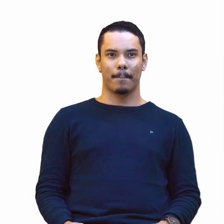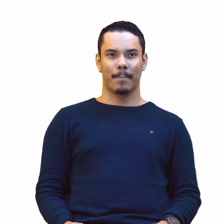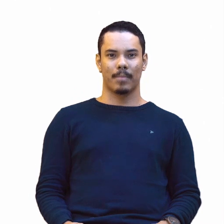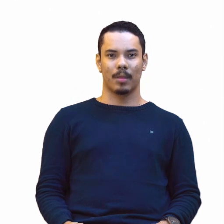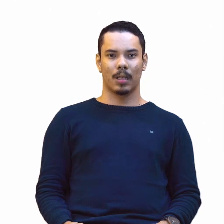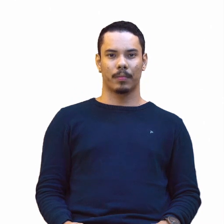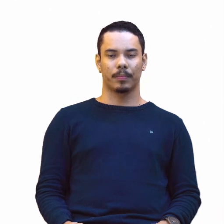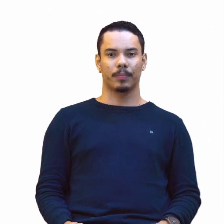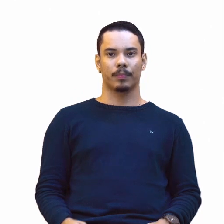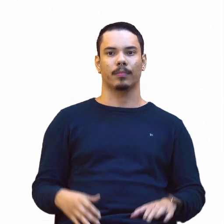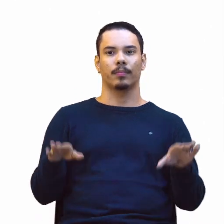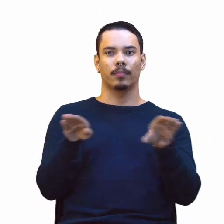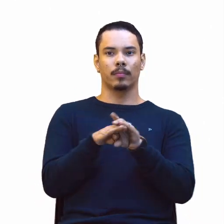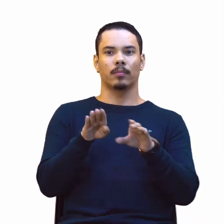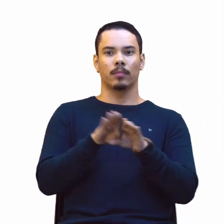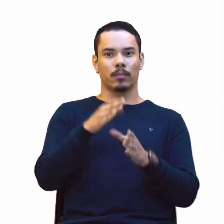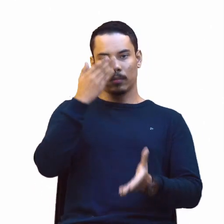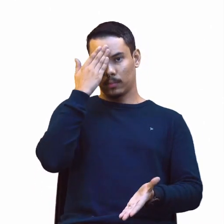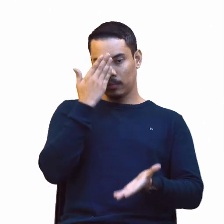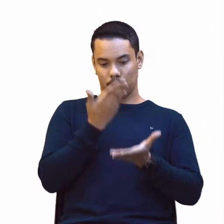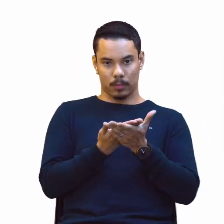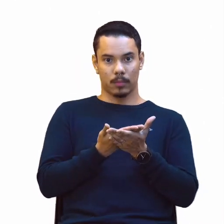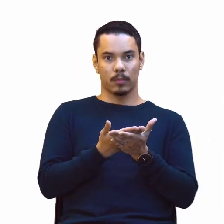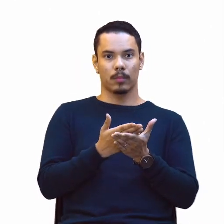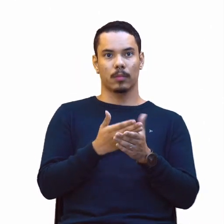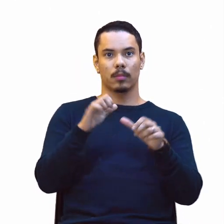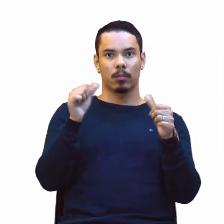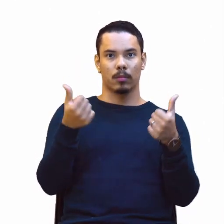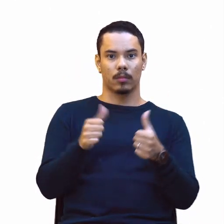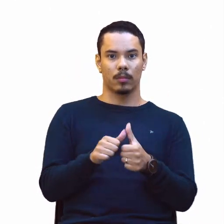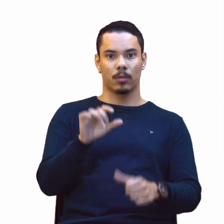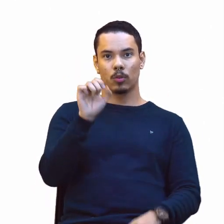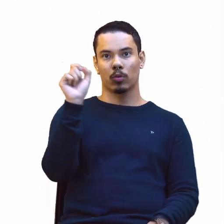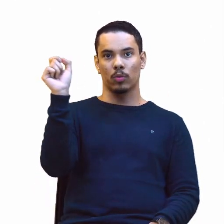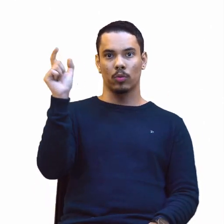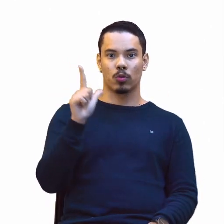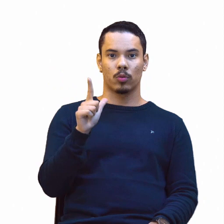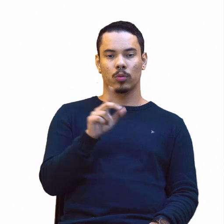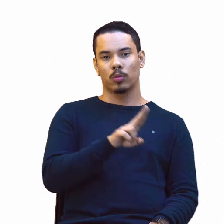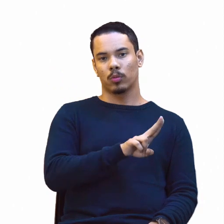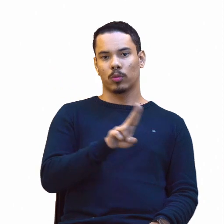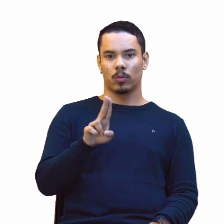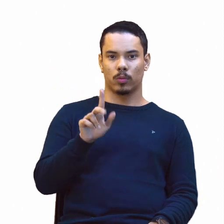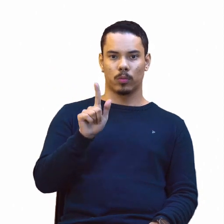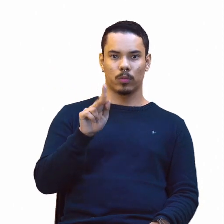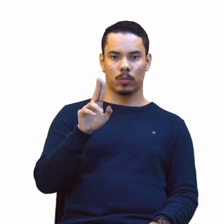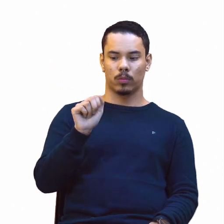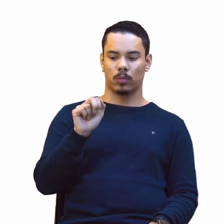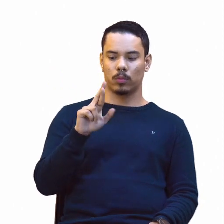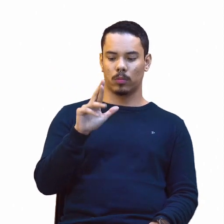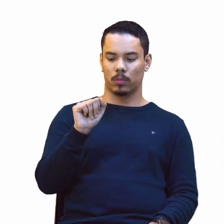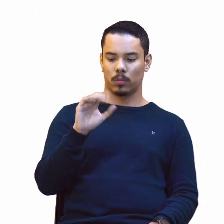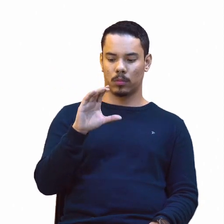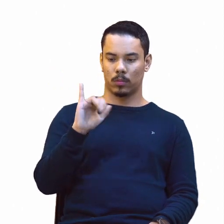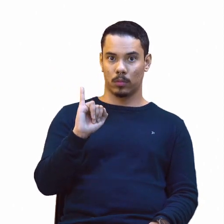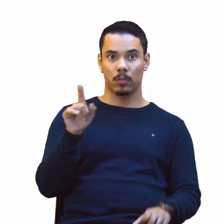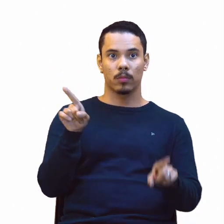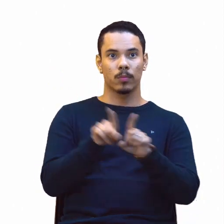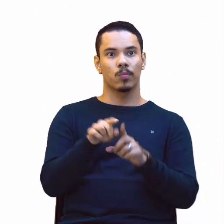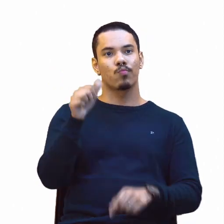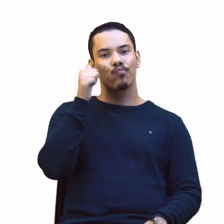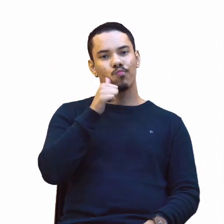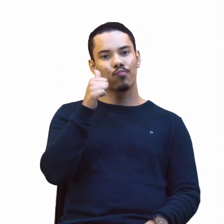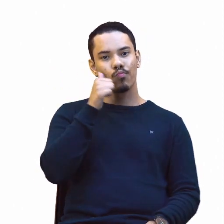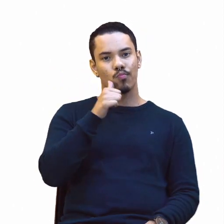Além disso, eles acreditavam também em um deus do sol, chamado de Guaraci, e em uma deusa da lua, chamada